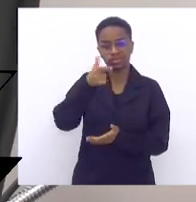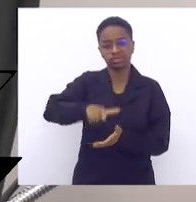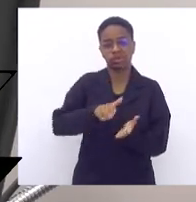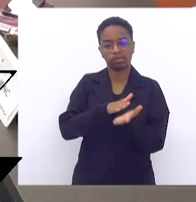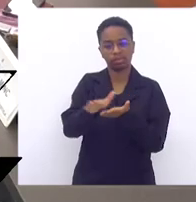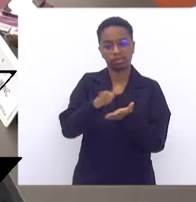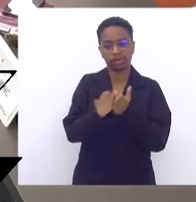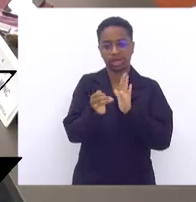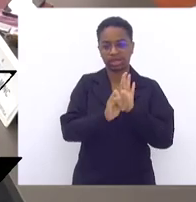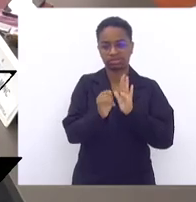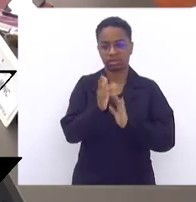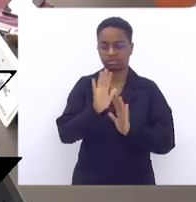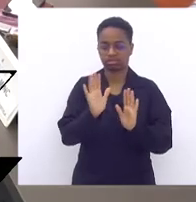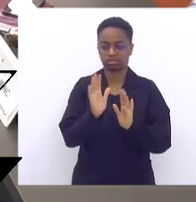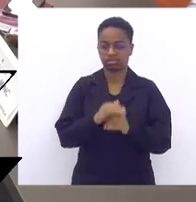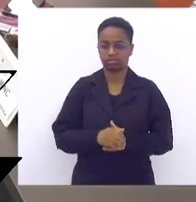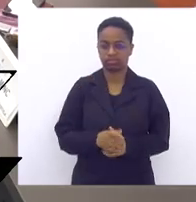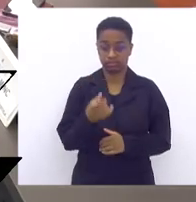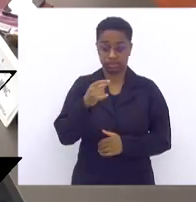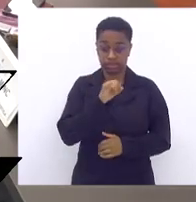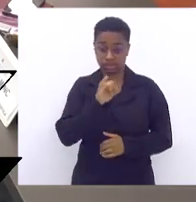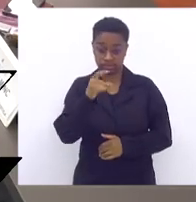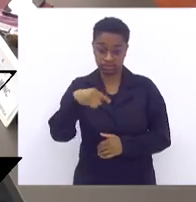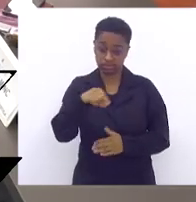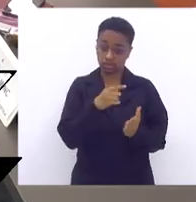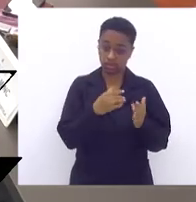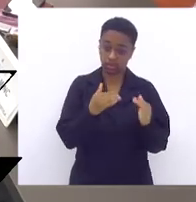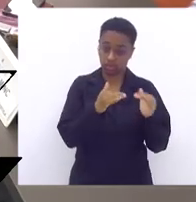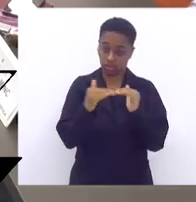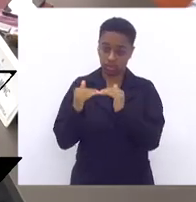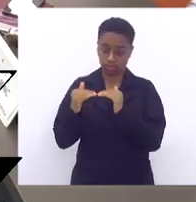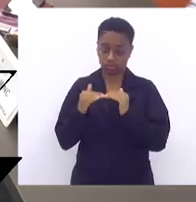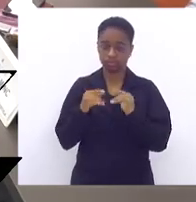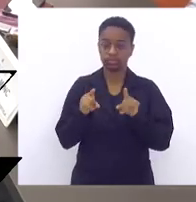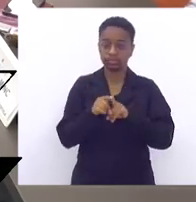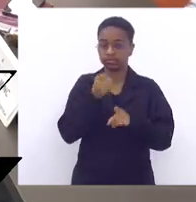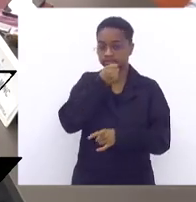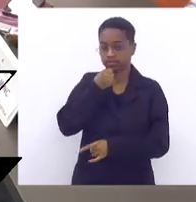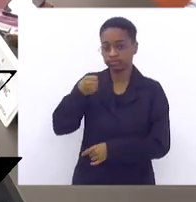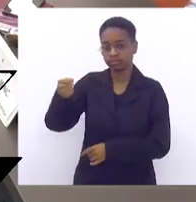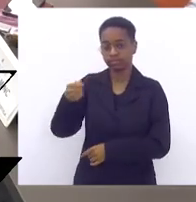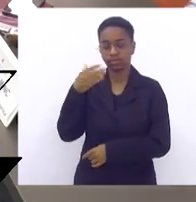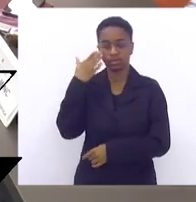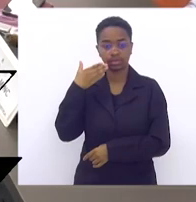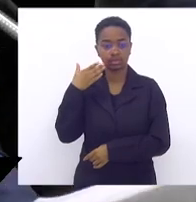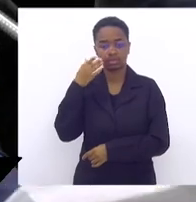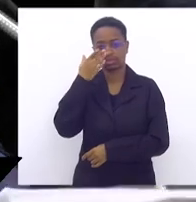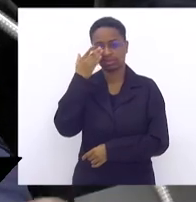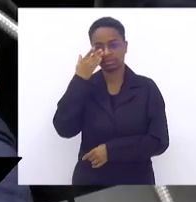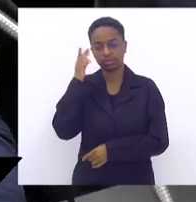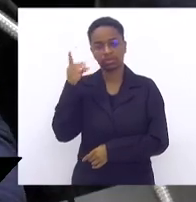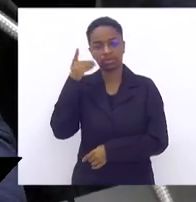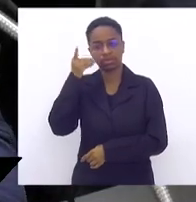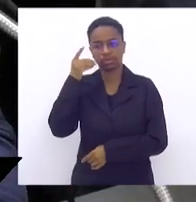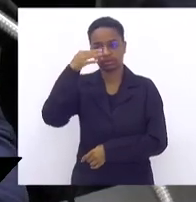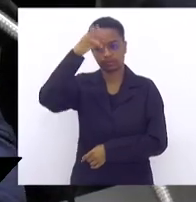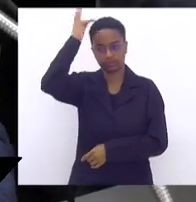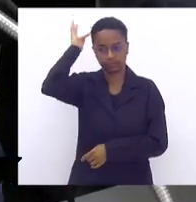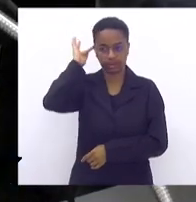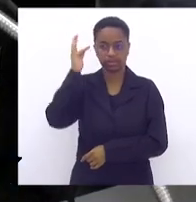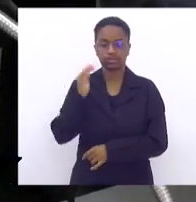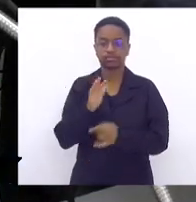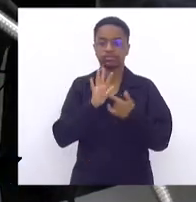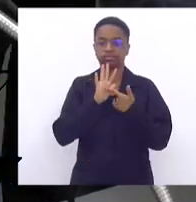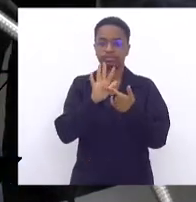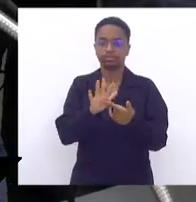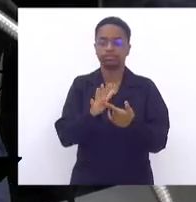edital. Um acordo aí das assessorias. Então, passar a palavra ao deputado relator Fred Pacheco para parecer